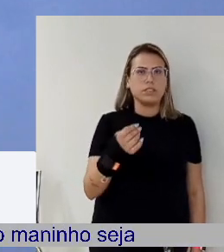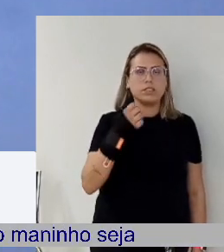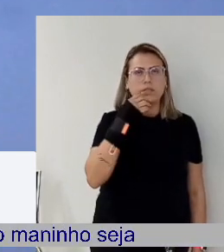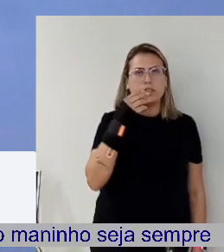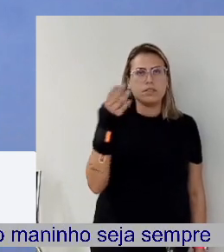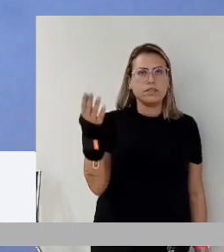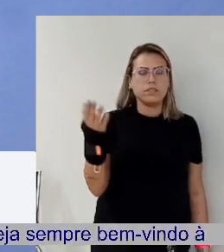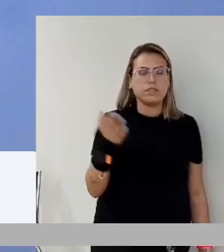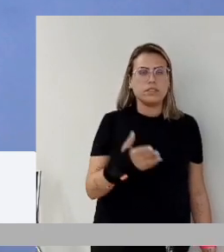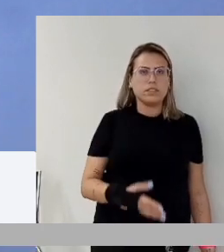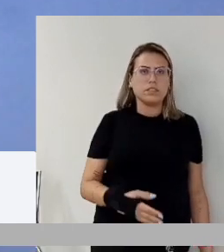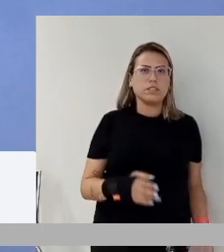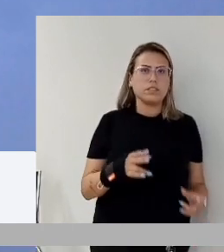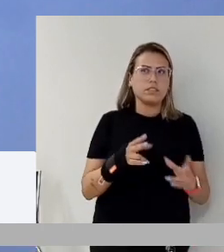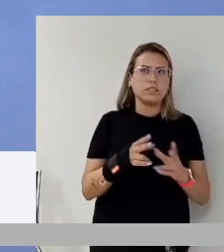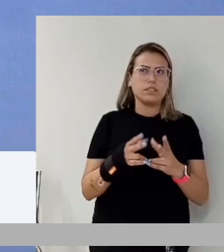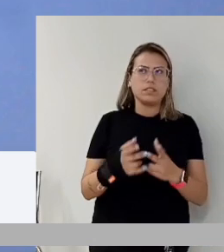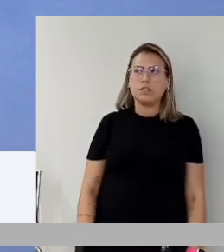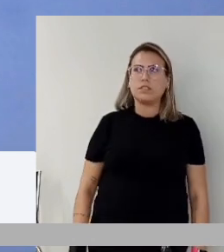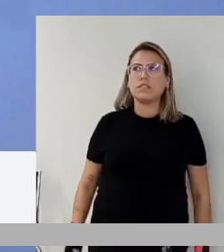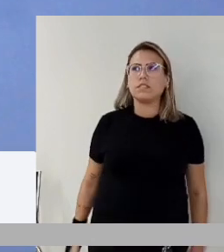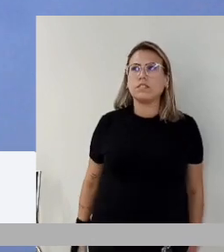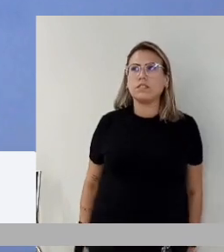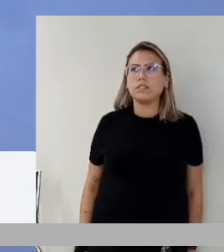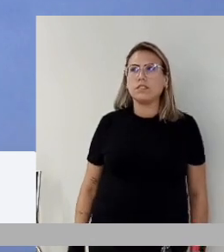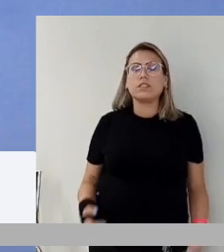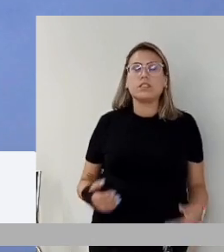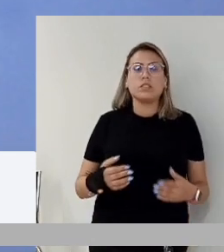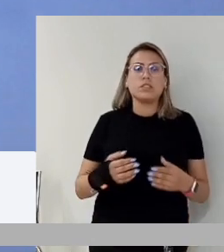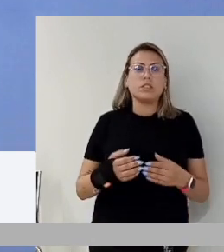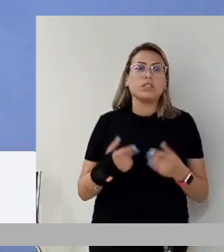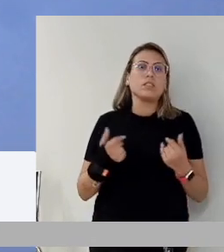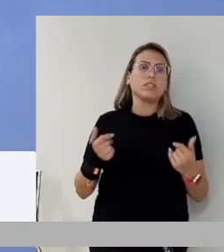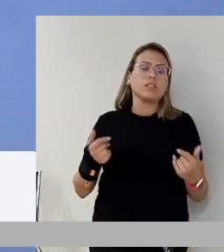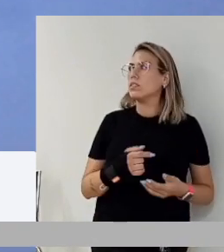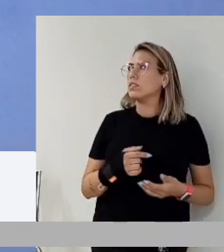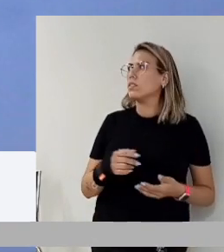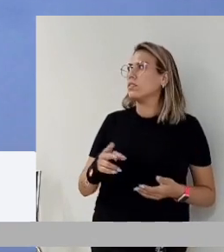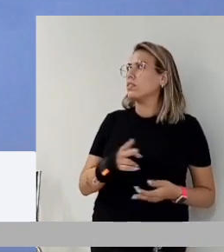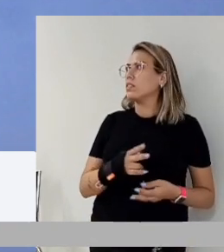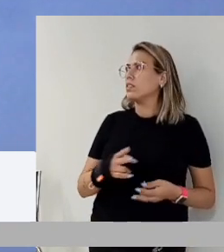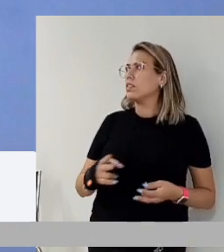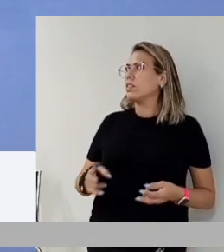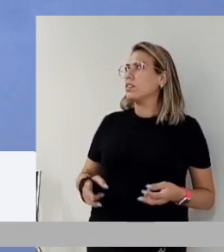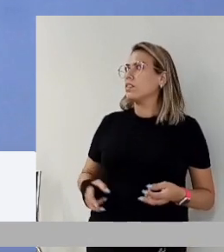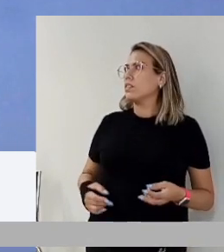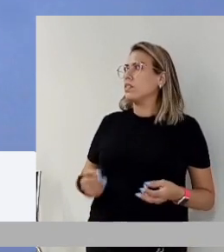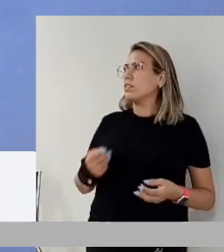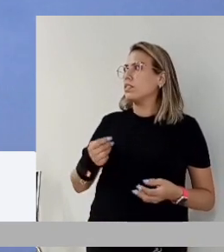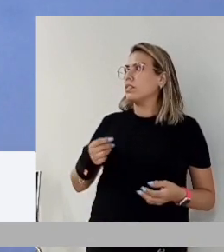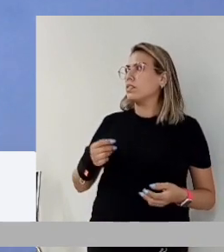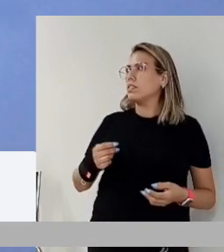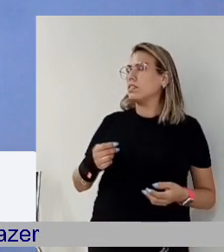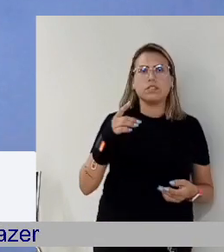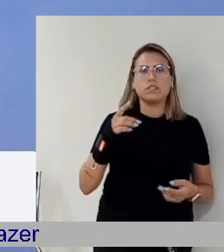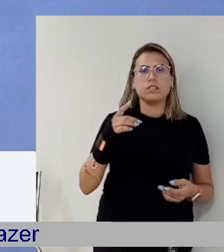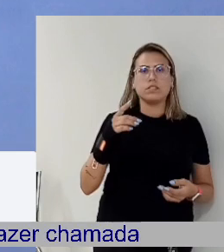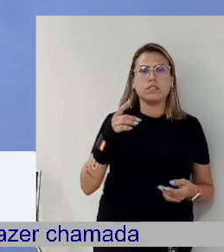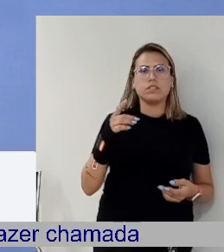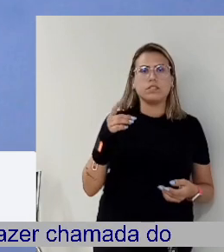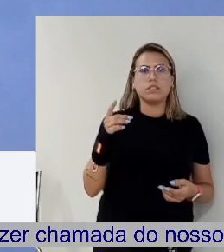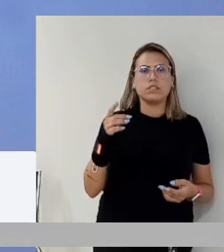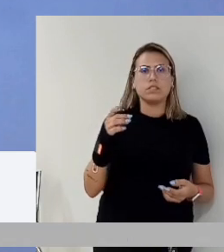nossa casa solicito do nosso querido Vereador Professor Tim fazer a chamada do nosso querido